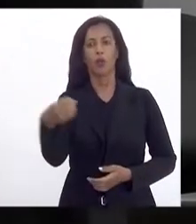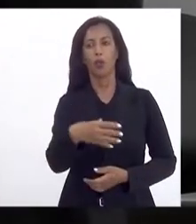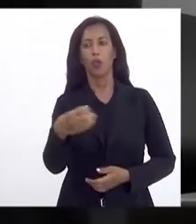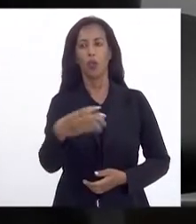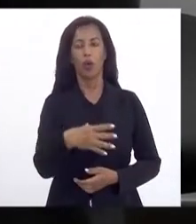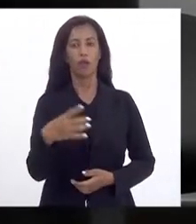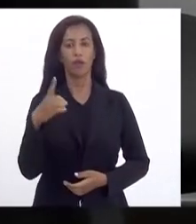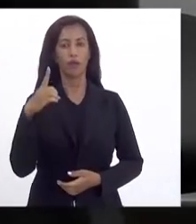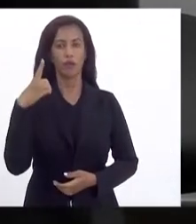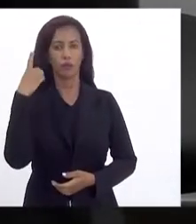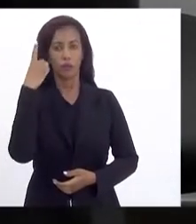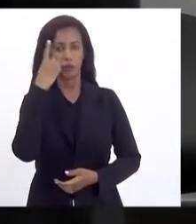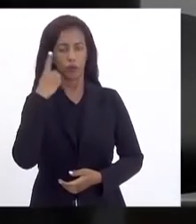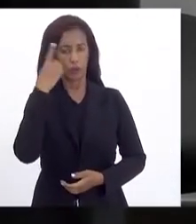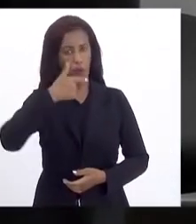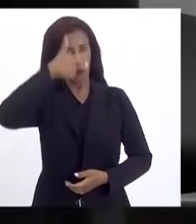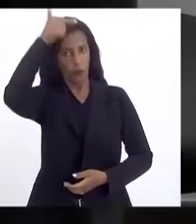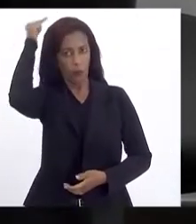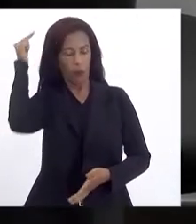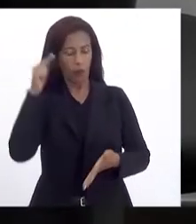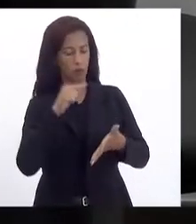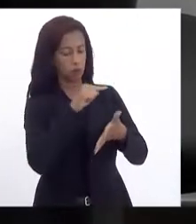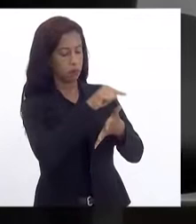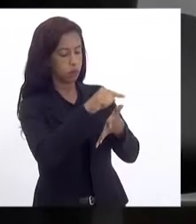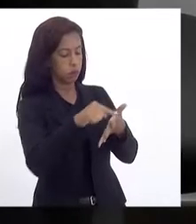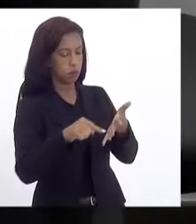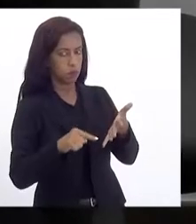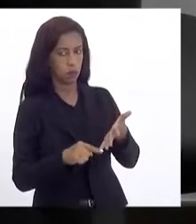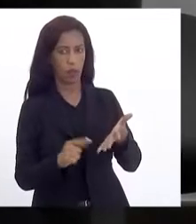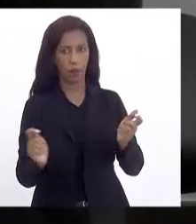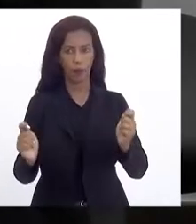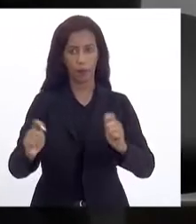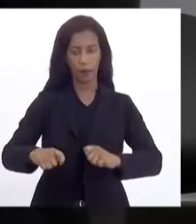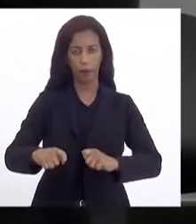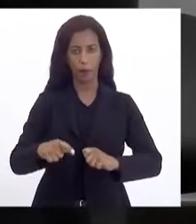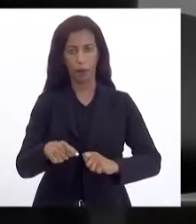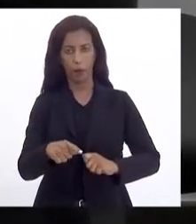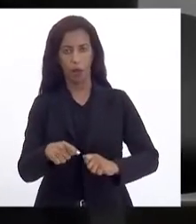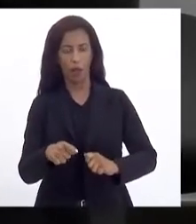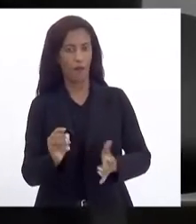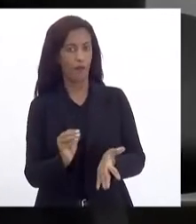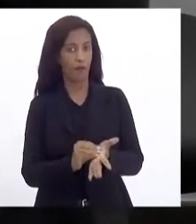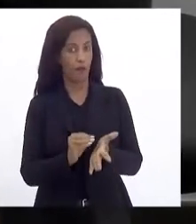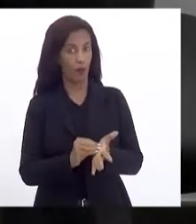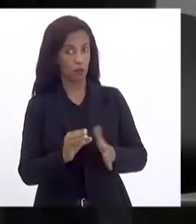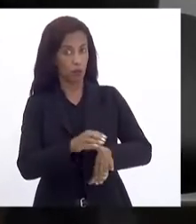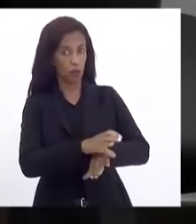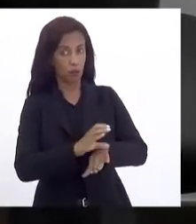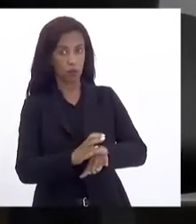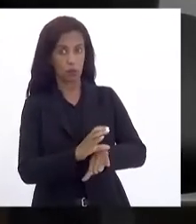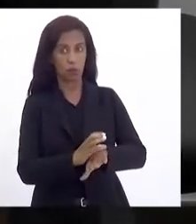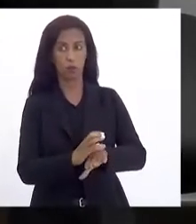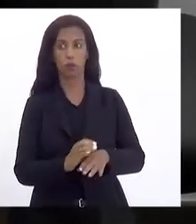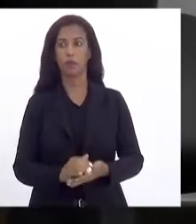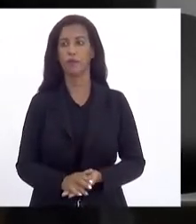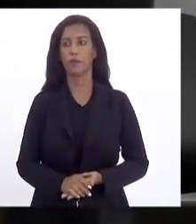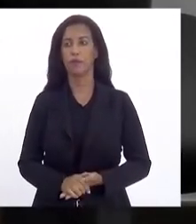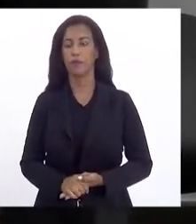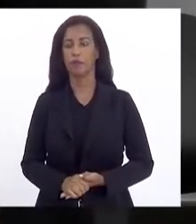do deputado Luiz Paulo, que aponta, né, possíveis inconstitucionalidades,